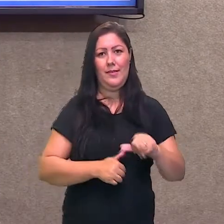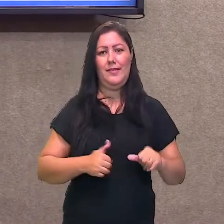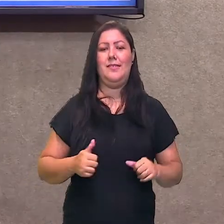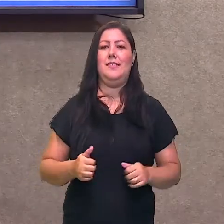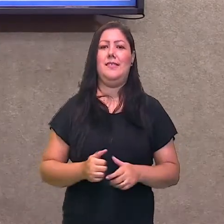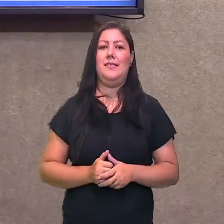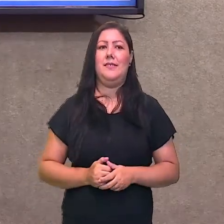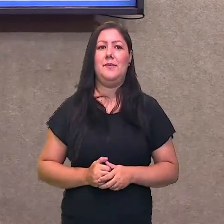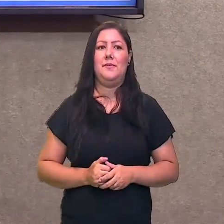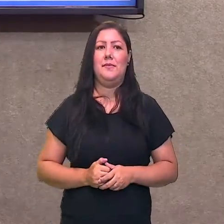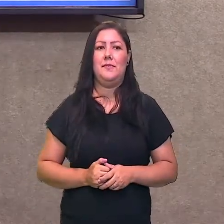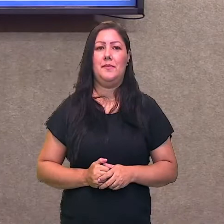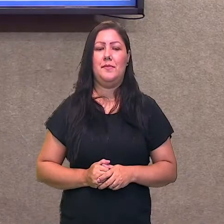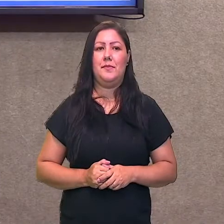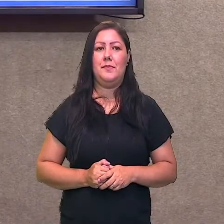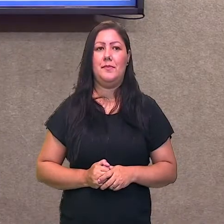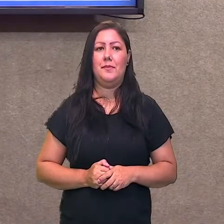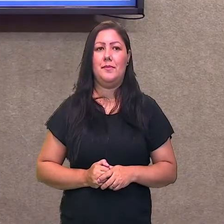certo?